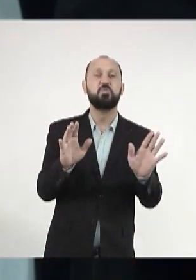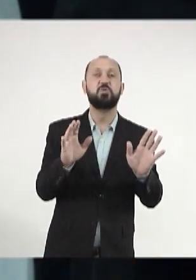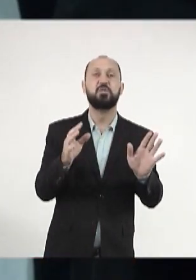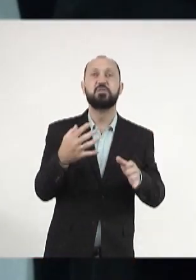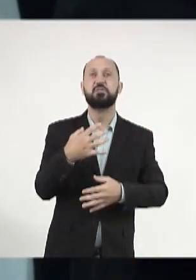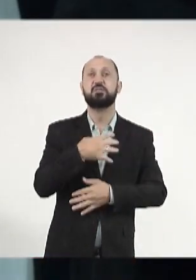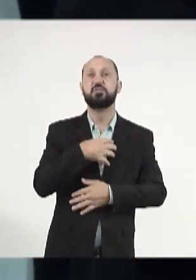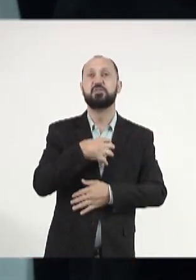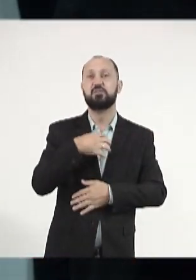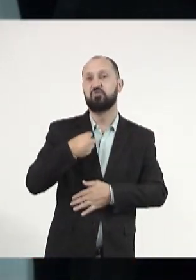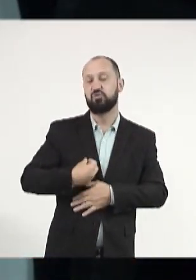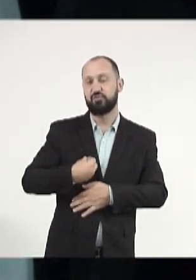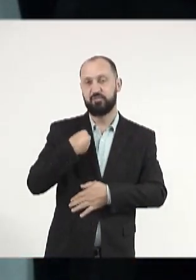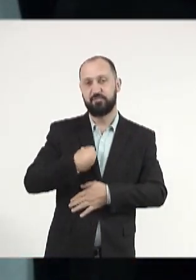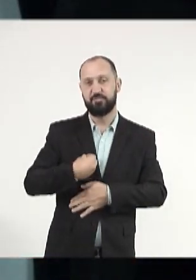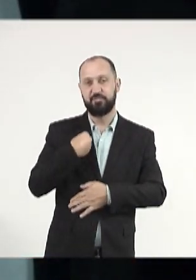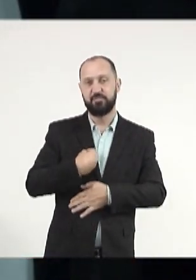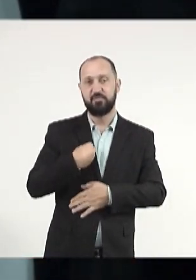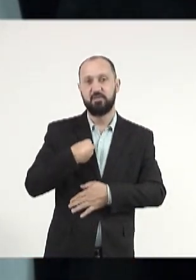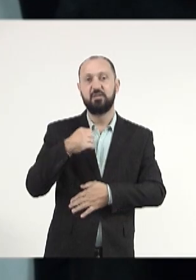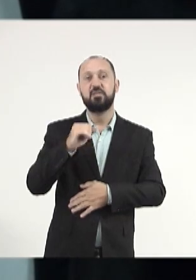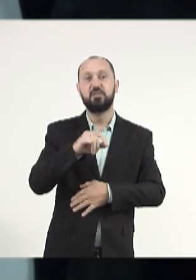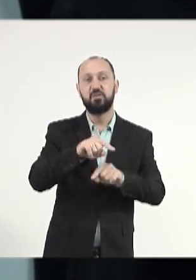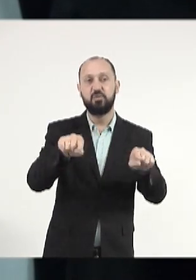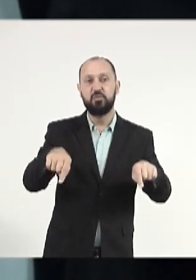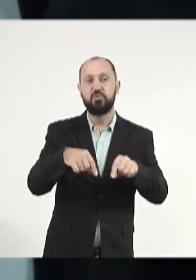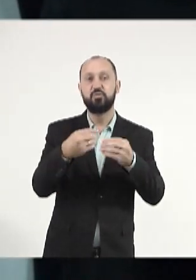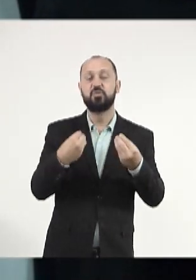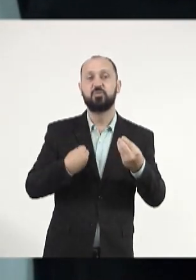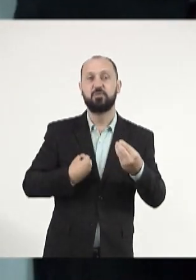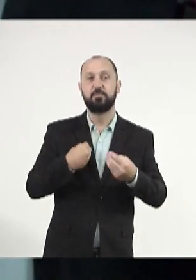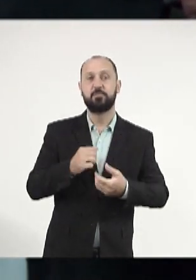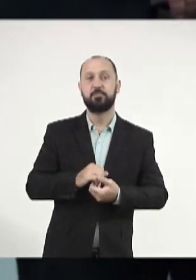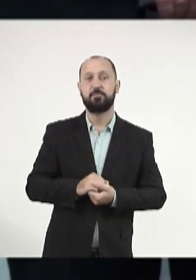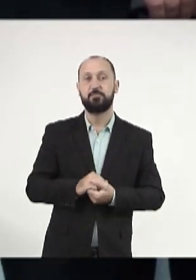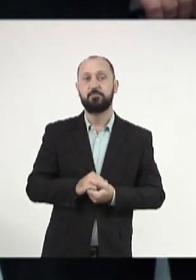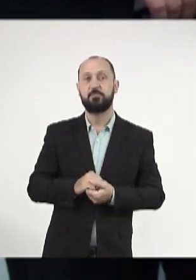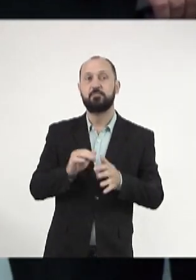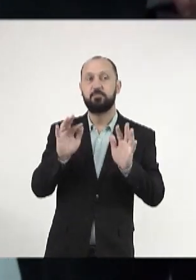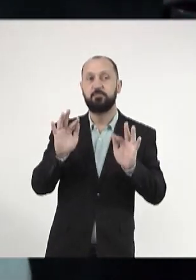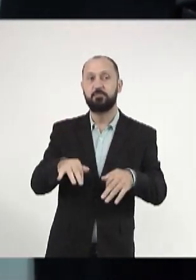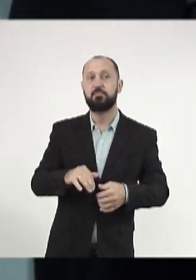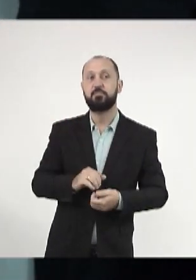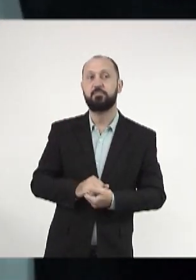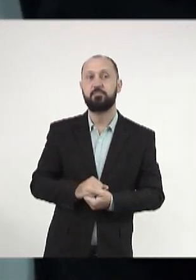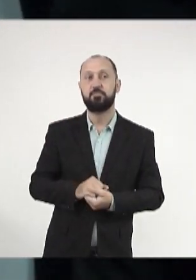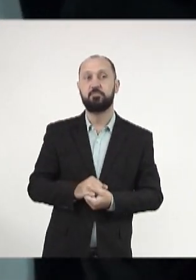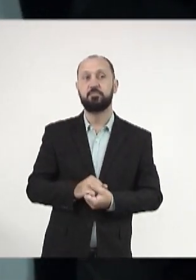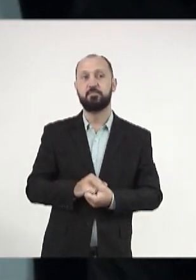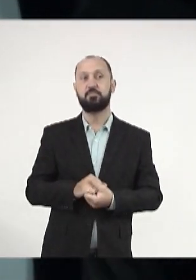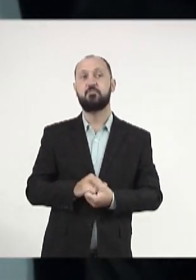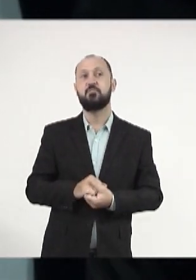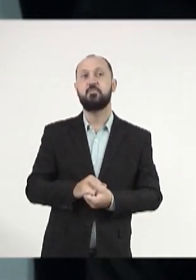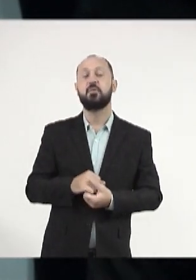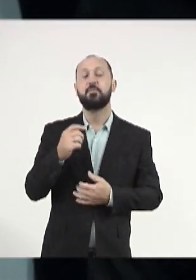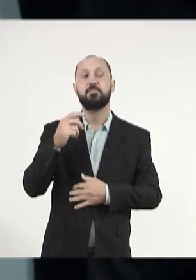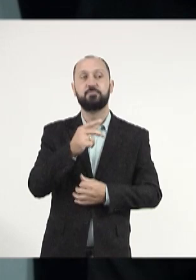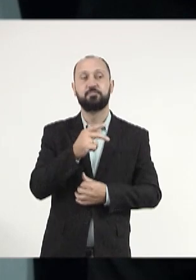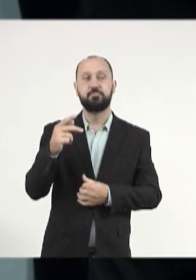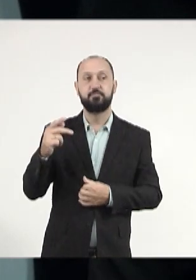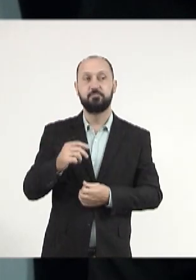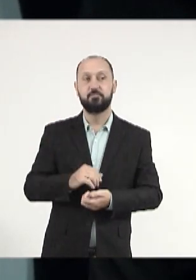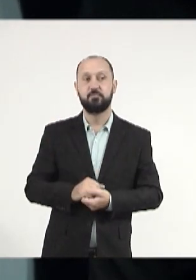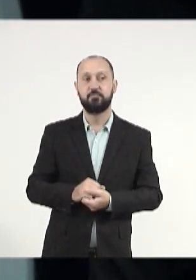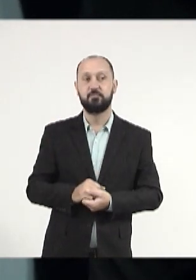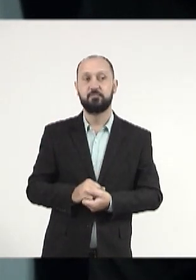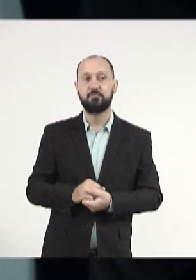se sentir vivos sem os seus territórios e nas condições em que eles estão. Concluindo, presidente, tem um